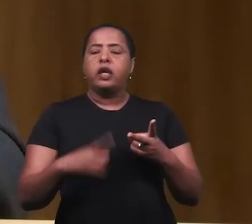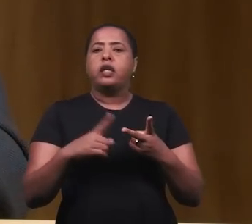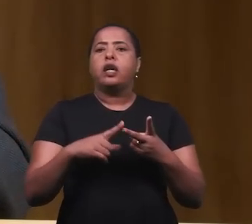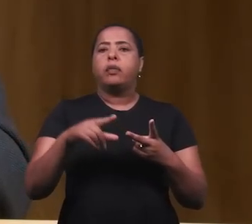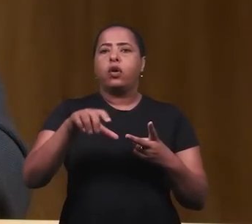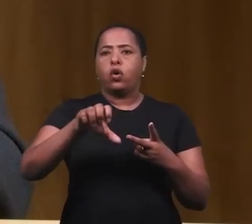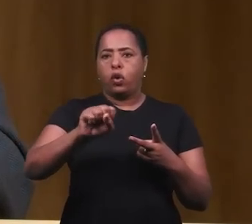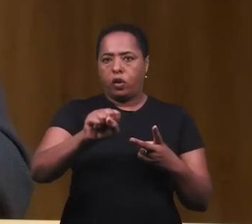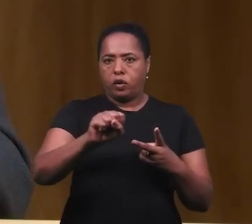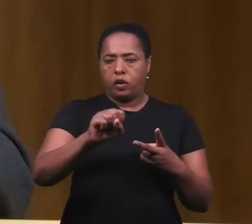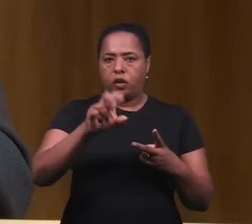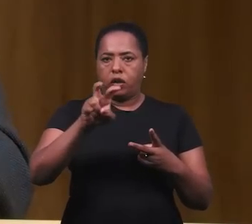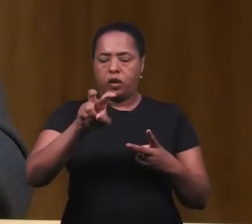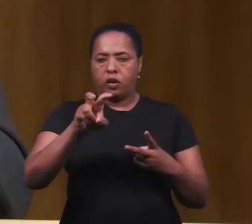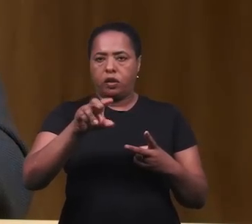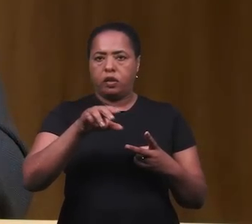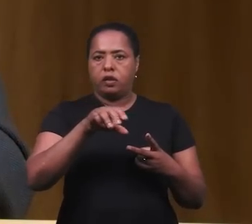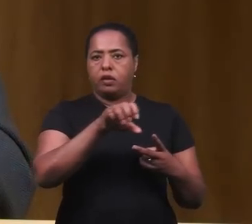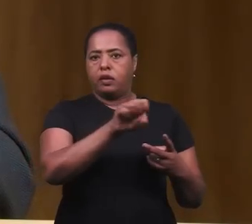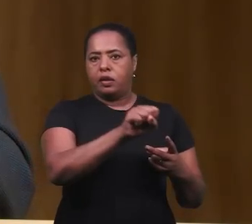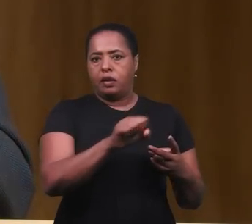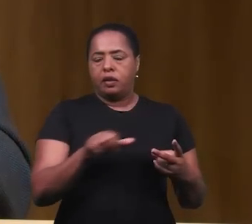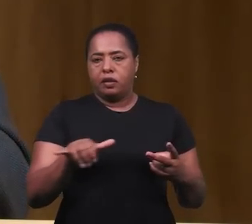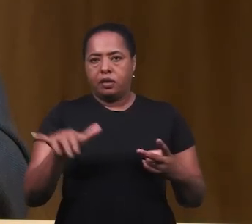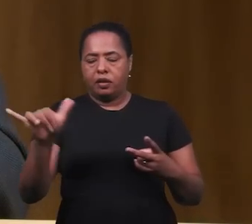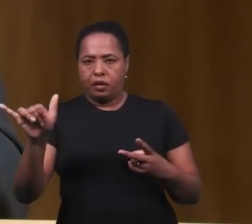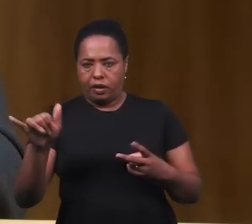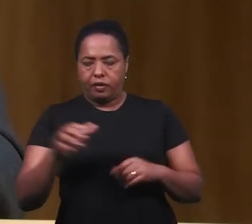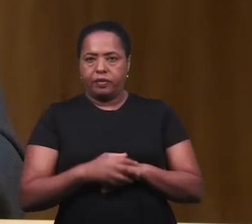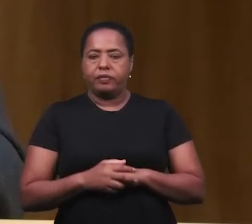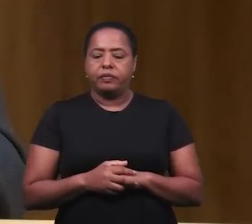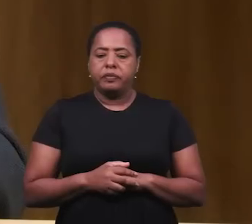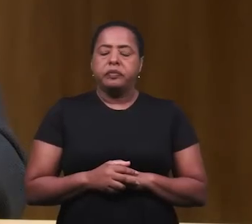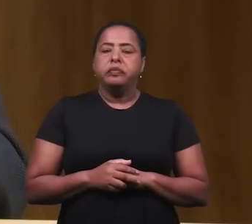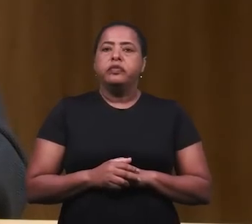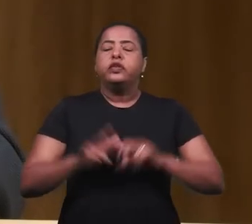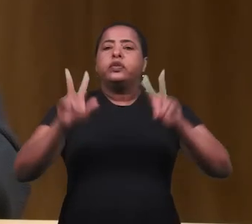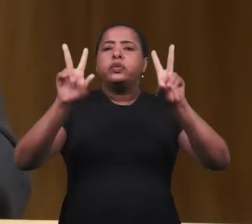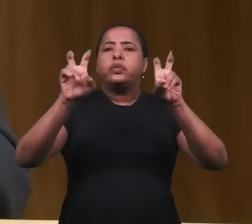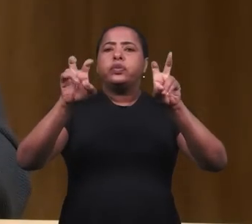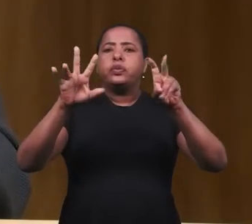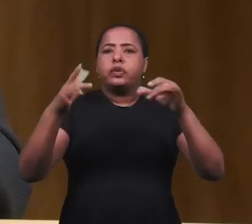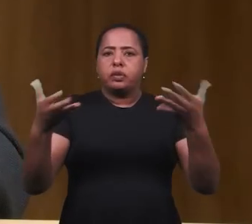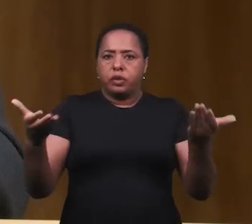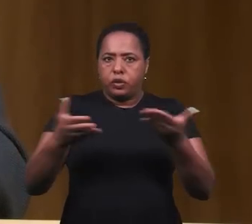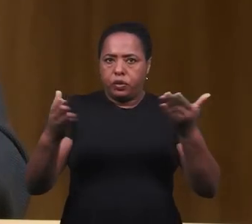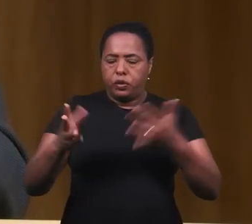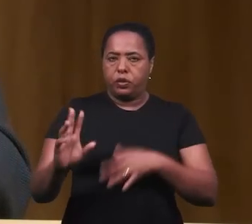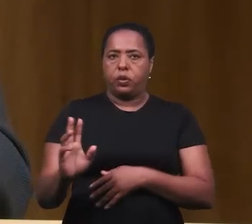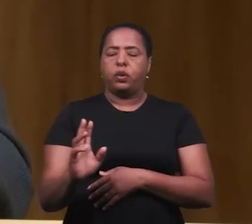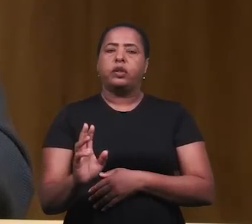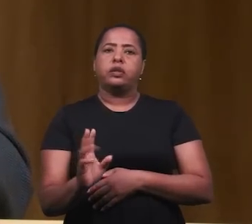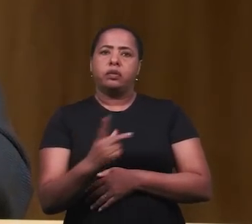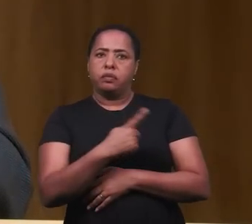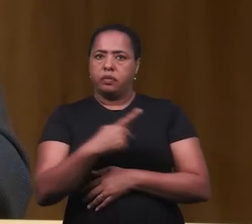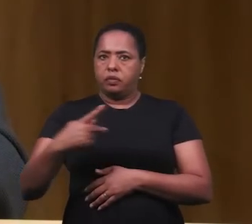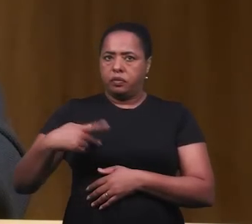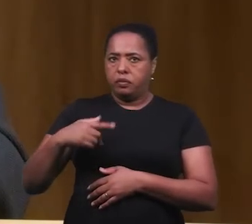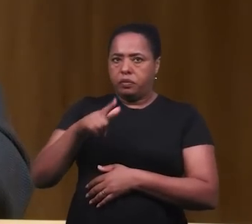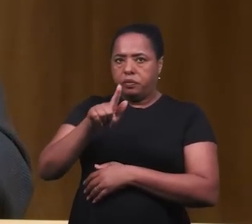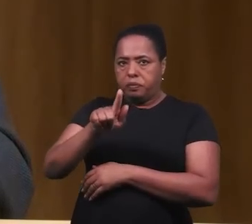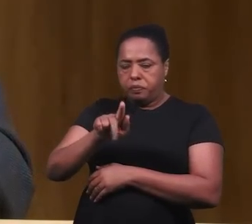YouTube, também no nosso canal 126 da Embratel e no canal 85 da Sky